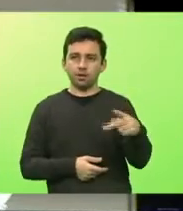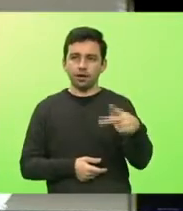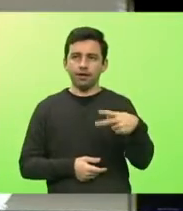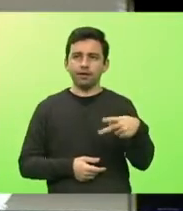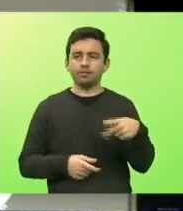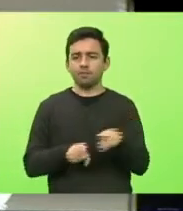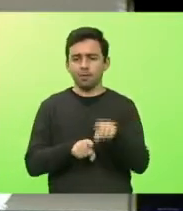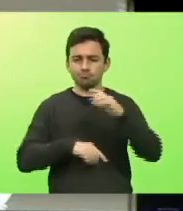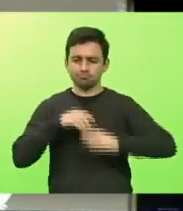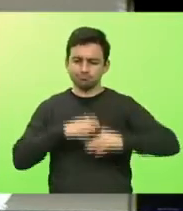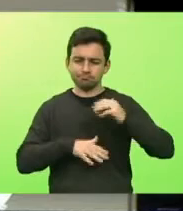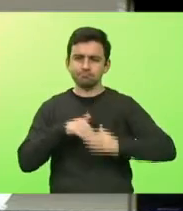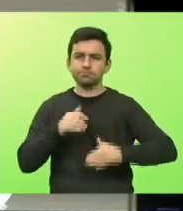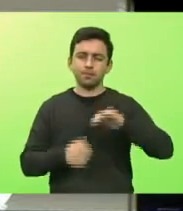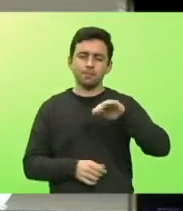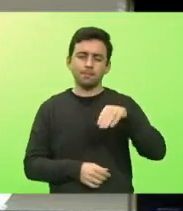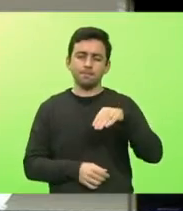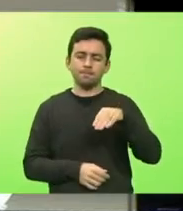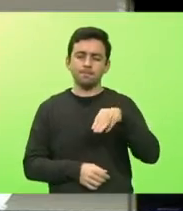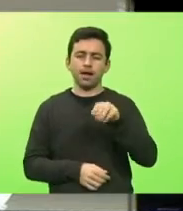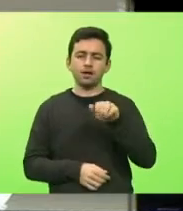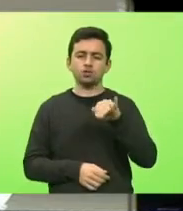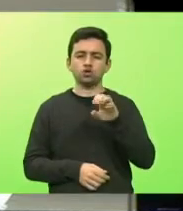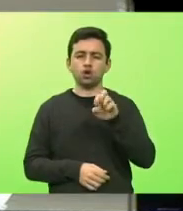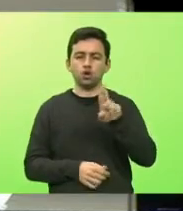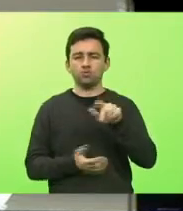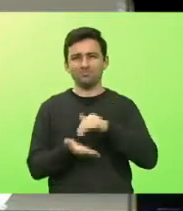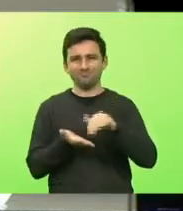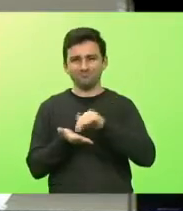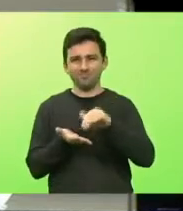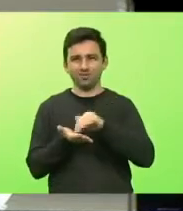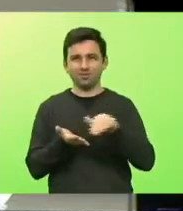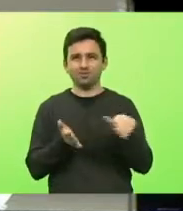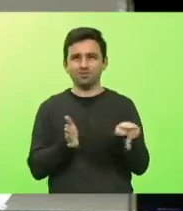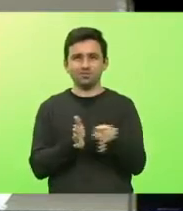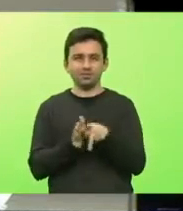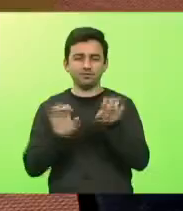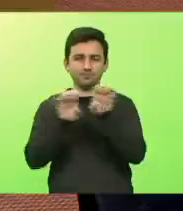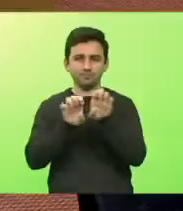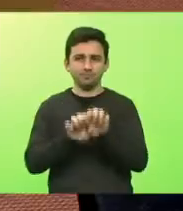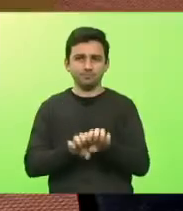do secretário Major Vieira na Secretaria de Estado de Infraestrutura.